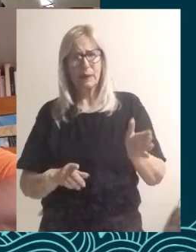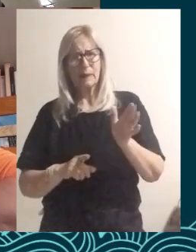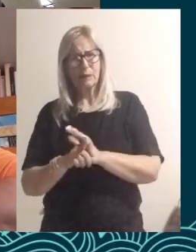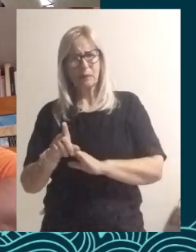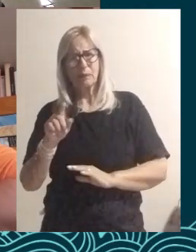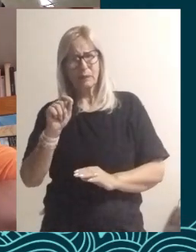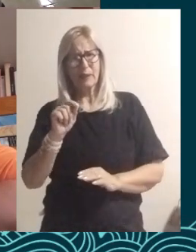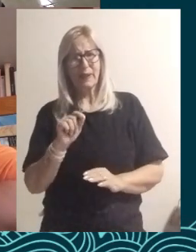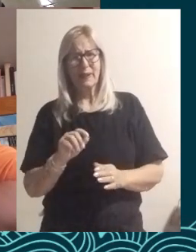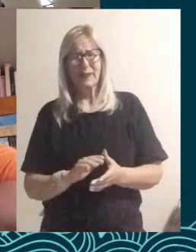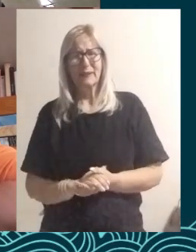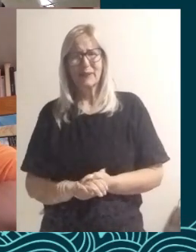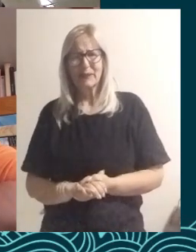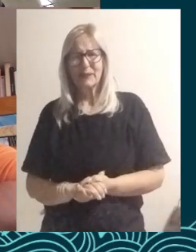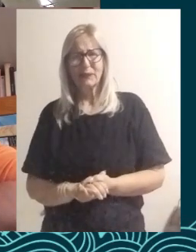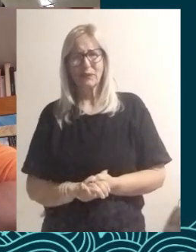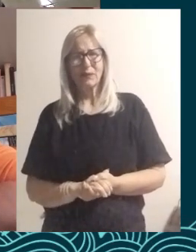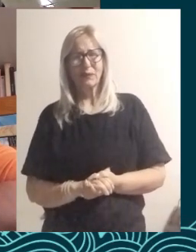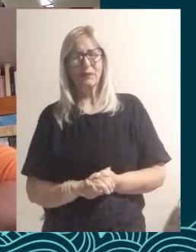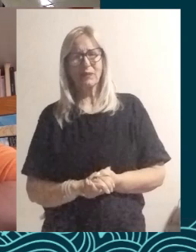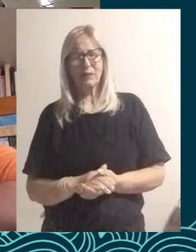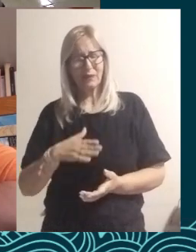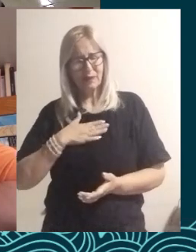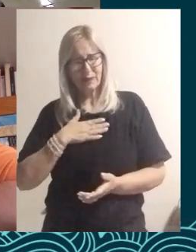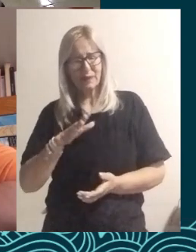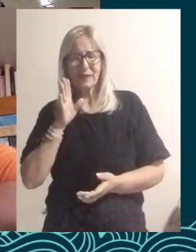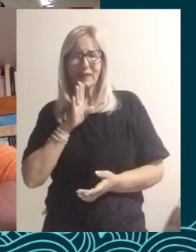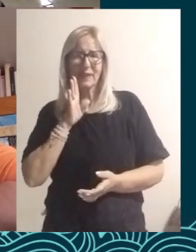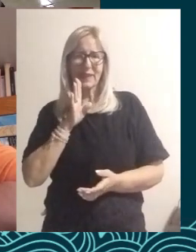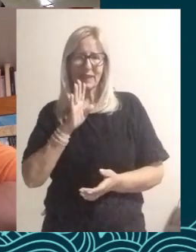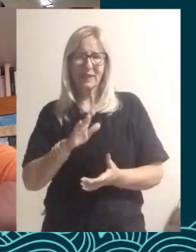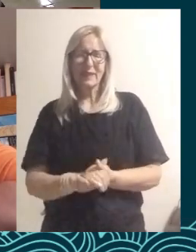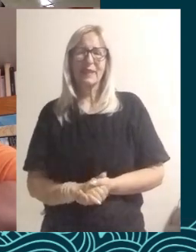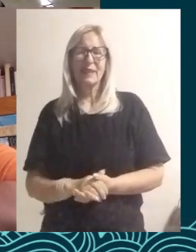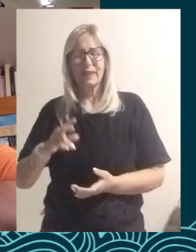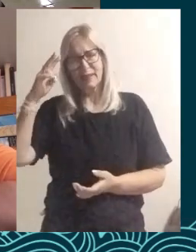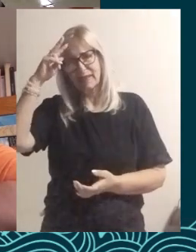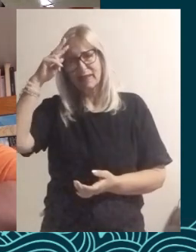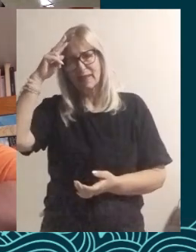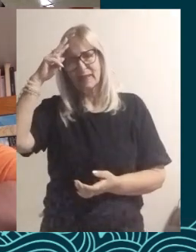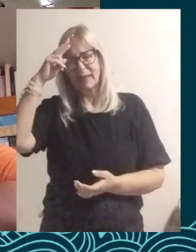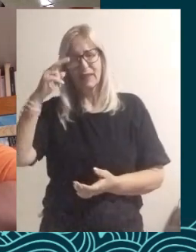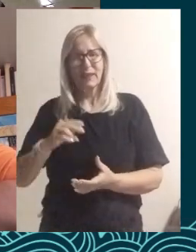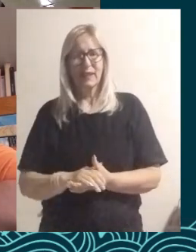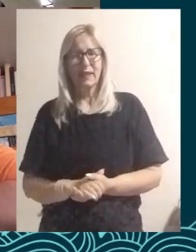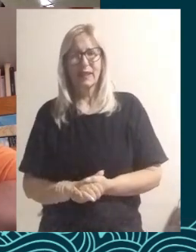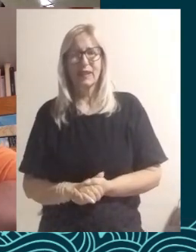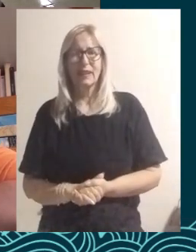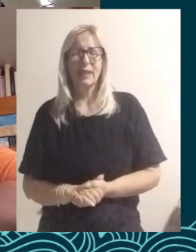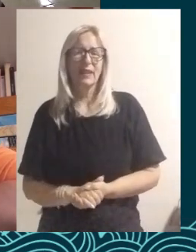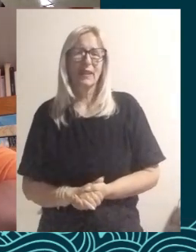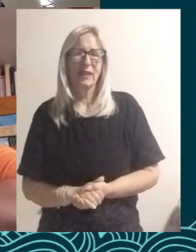Acho que gostei muito da condição inalterada. É muito legal essa